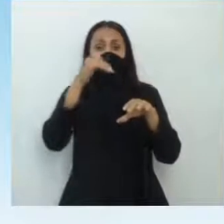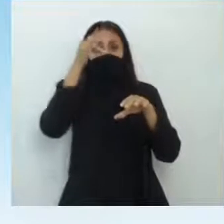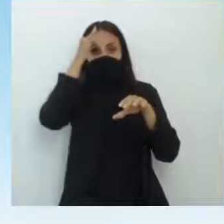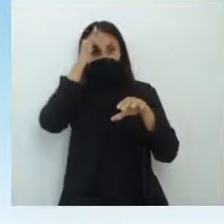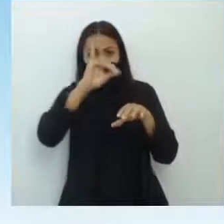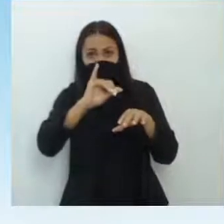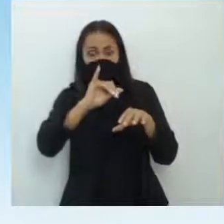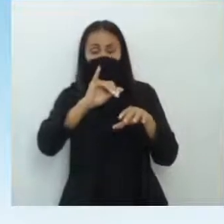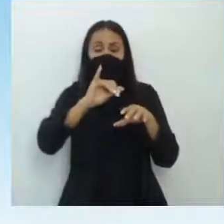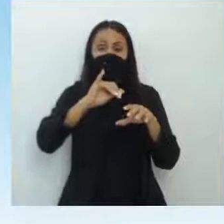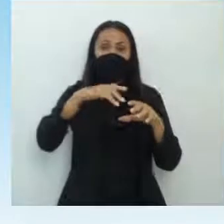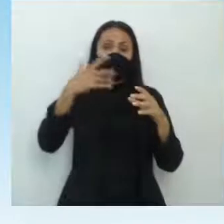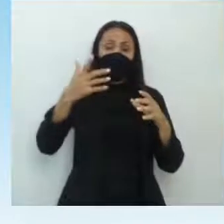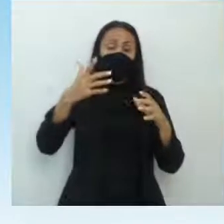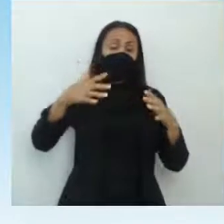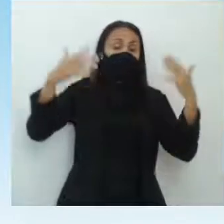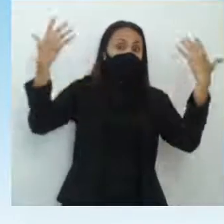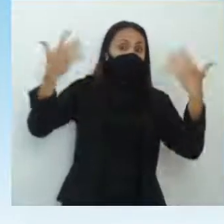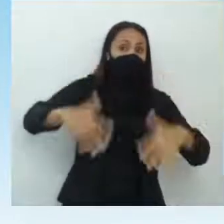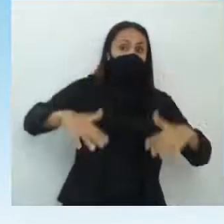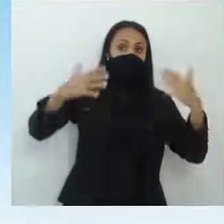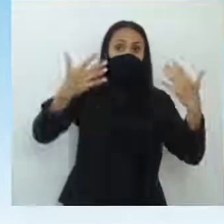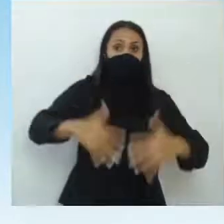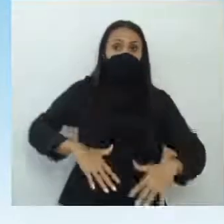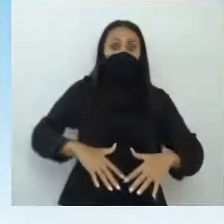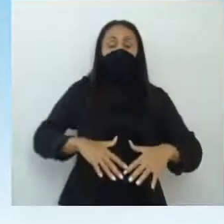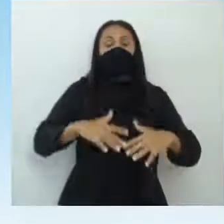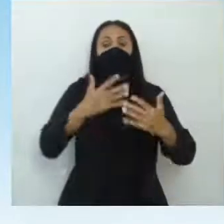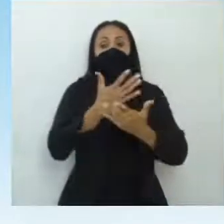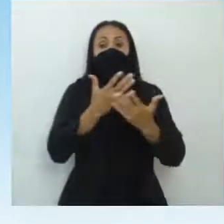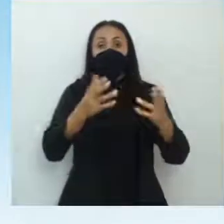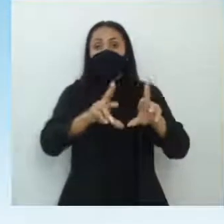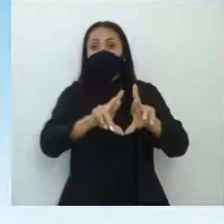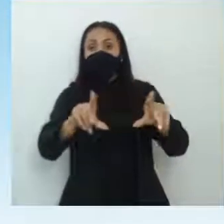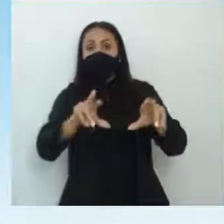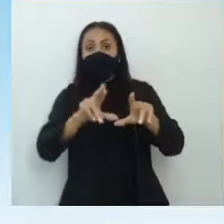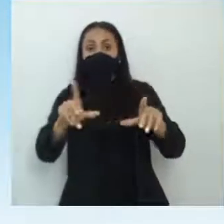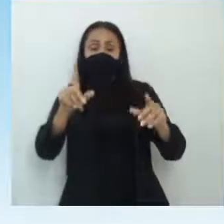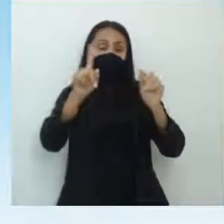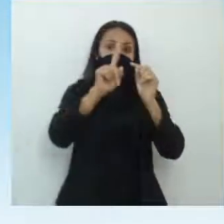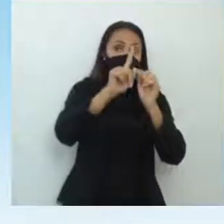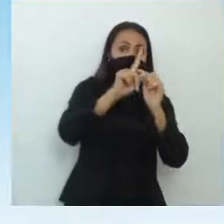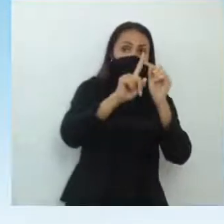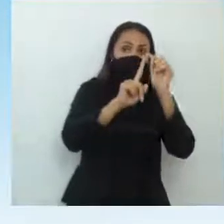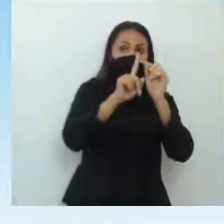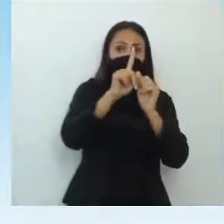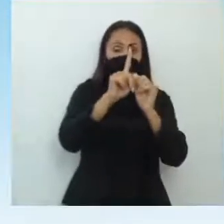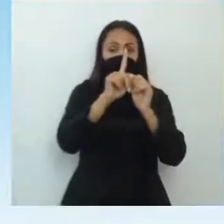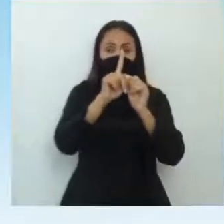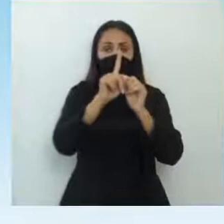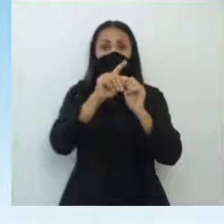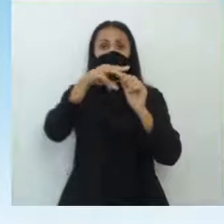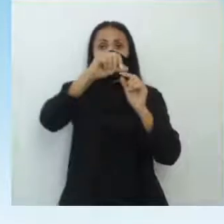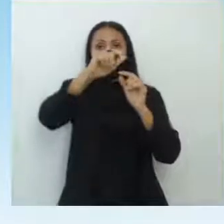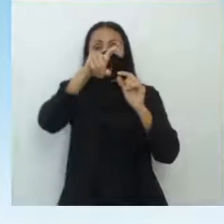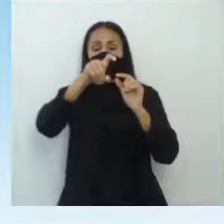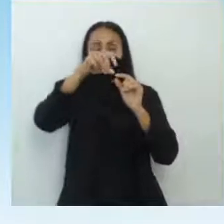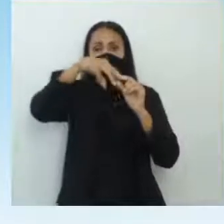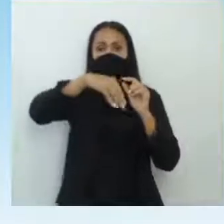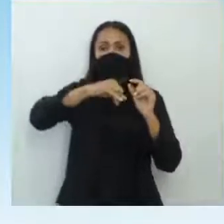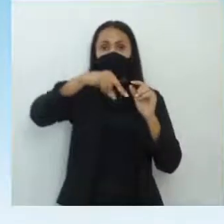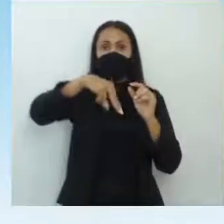amplitude térmica, ou seja, uma grande diferença entre as temperaturas máxima e mínima,